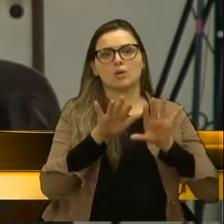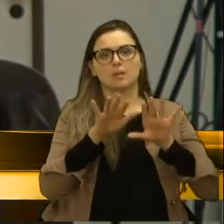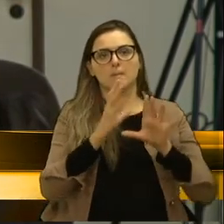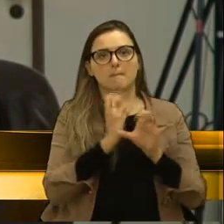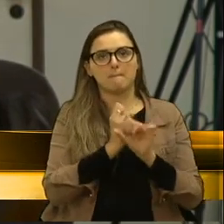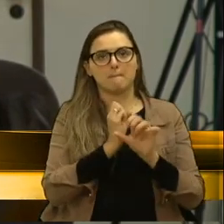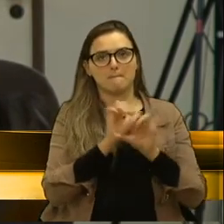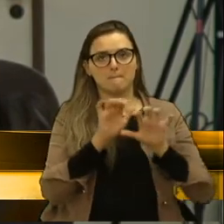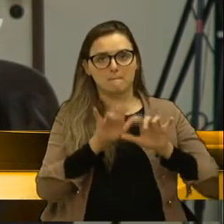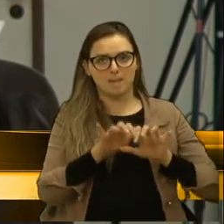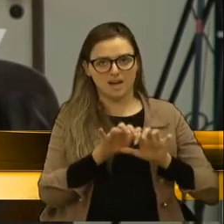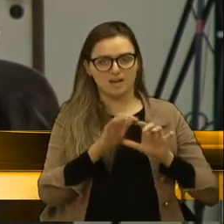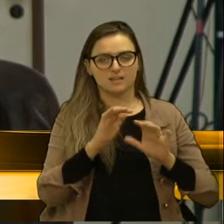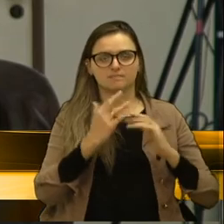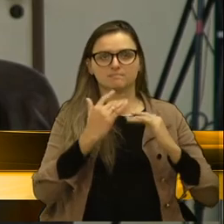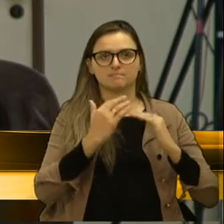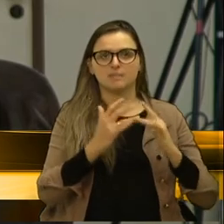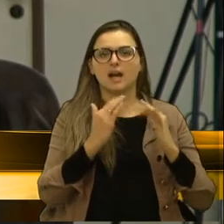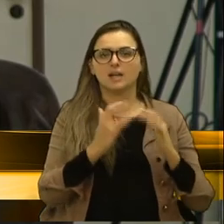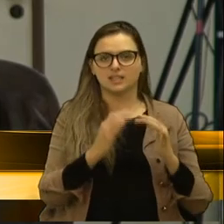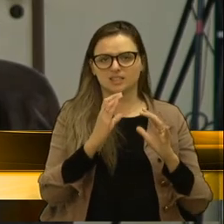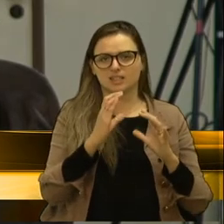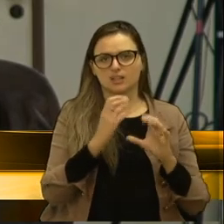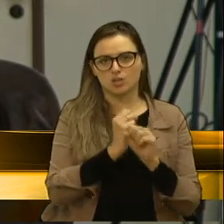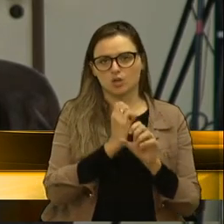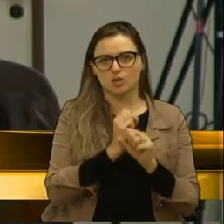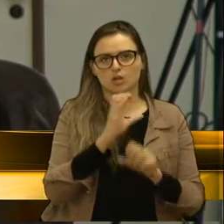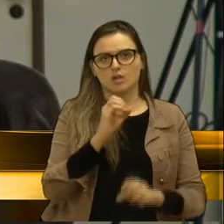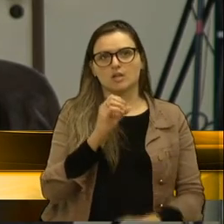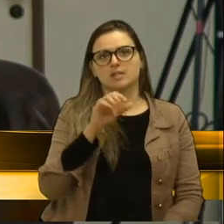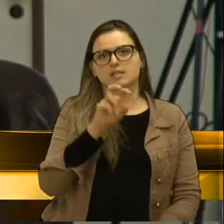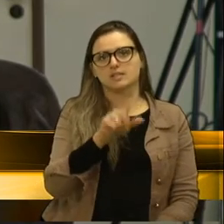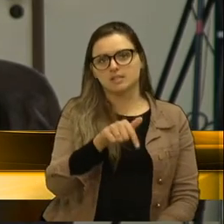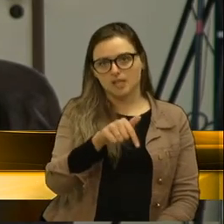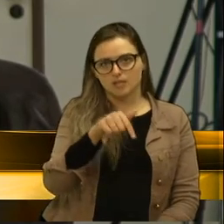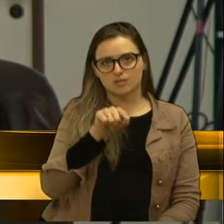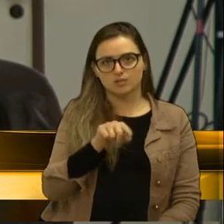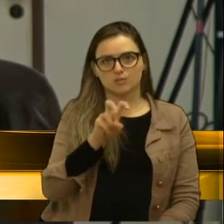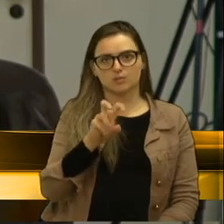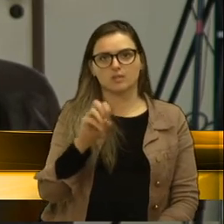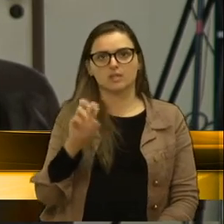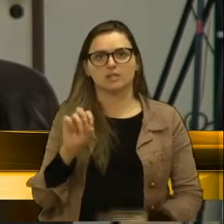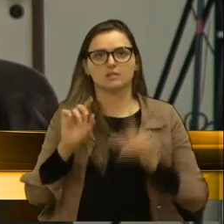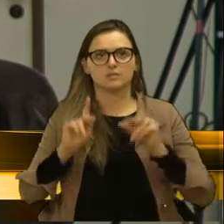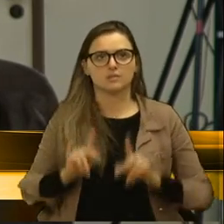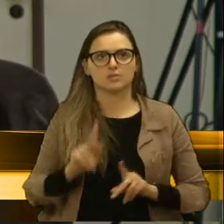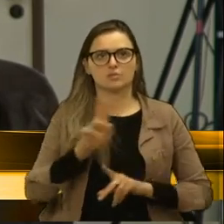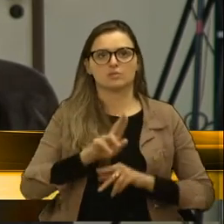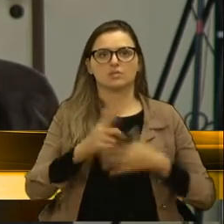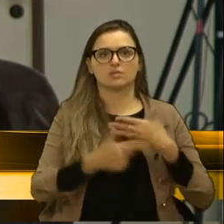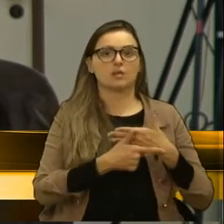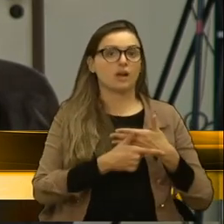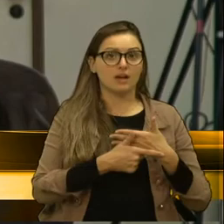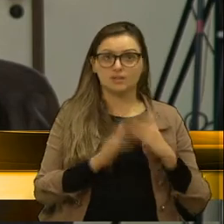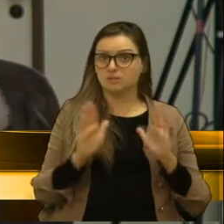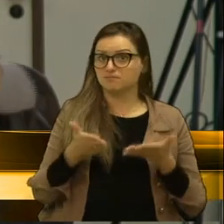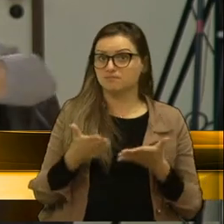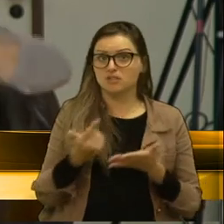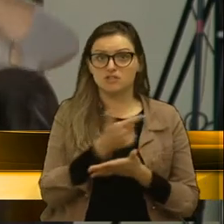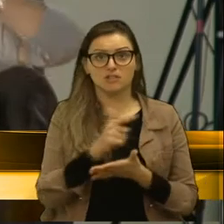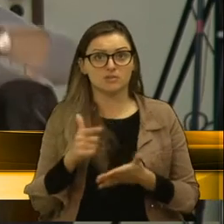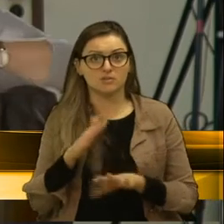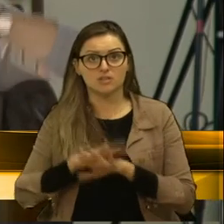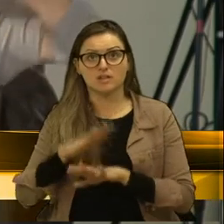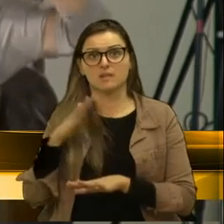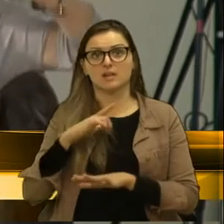contabilidade. Ou seja, 7.500 pessoas ocupando cargos em extinção e tendo